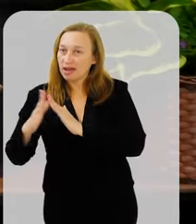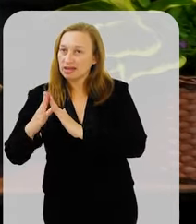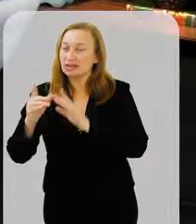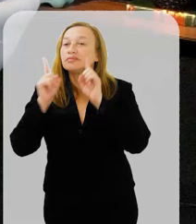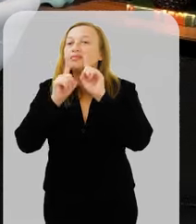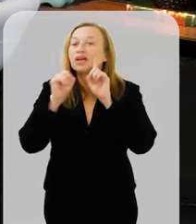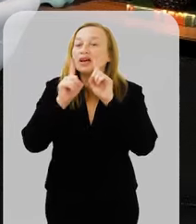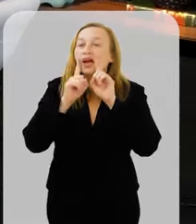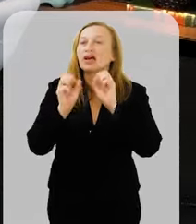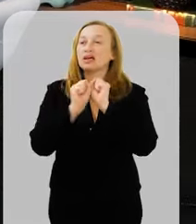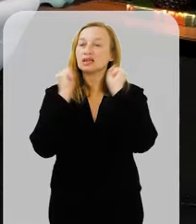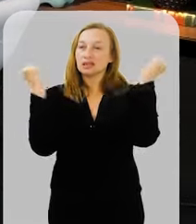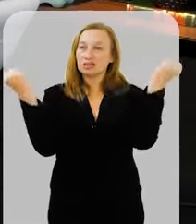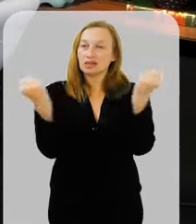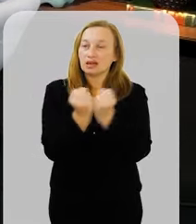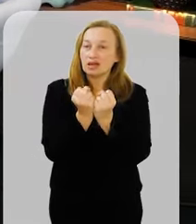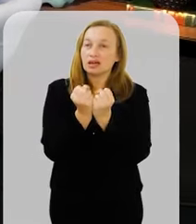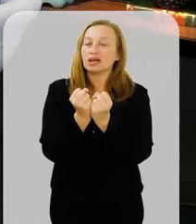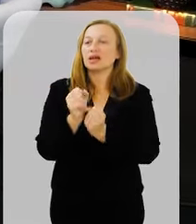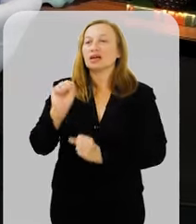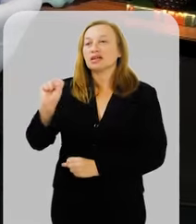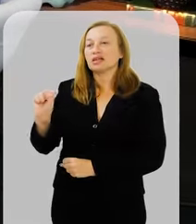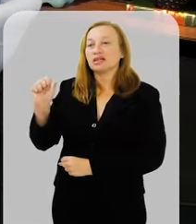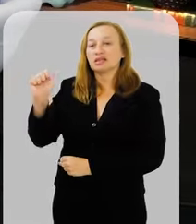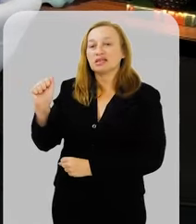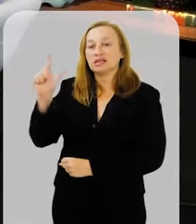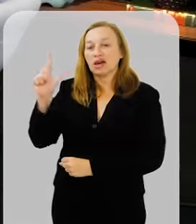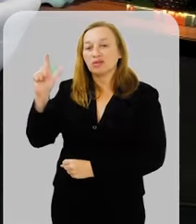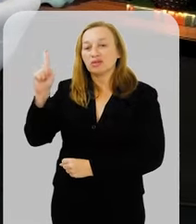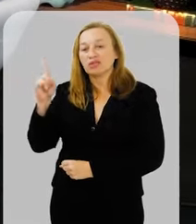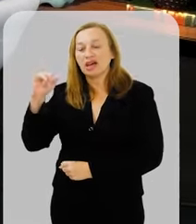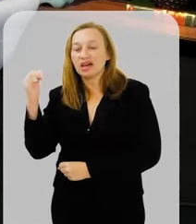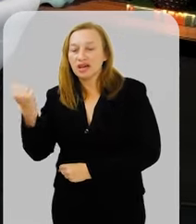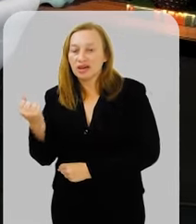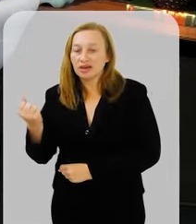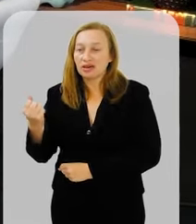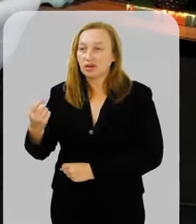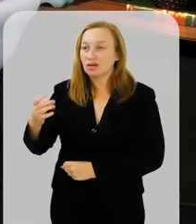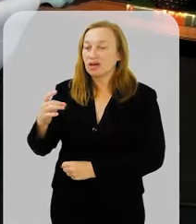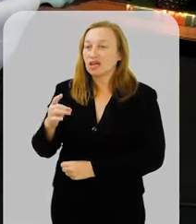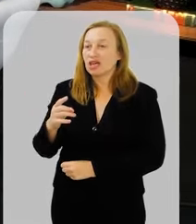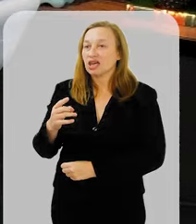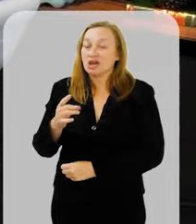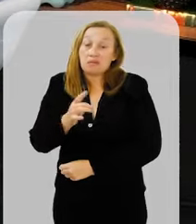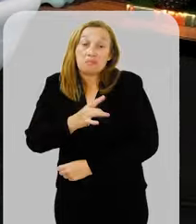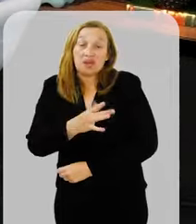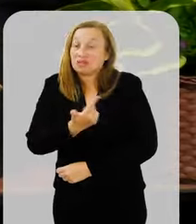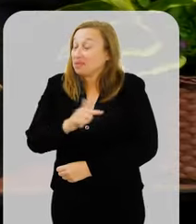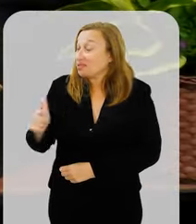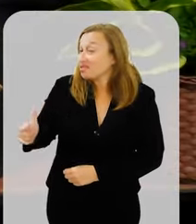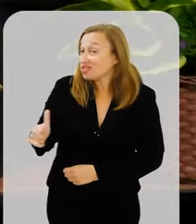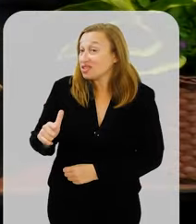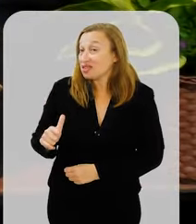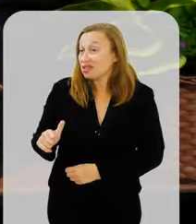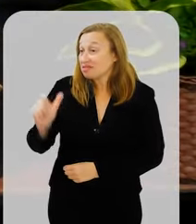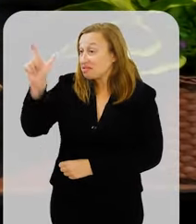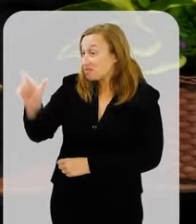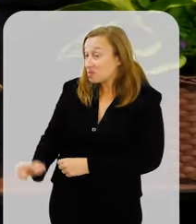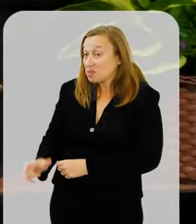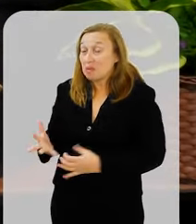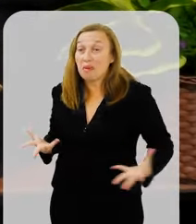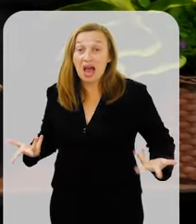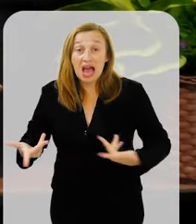E certamente o estádio leva o nome dele em homenagem ao João Saldanha, o João Sem Medo, que era uma figura humana maravilhosa,